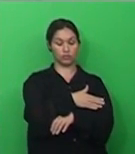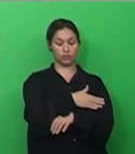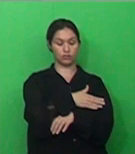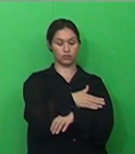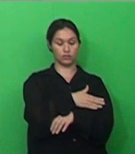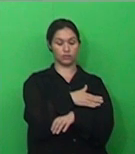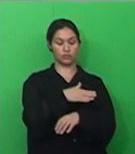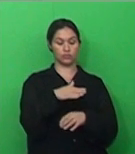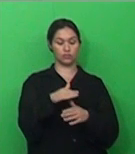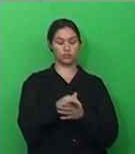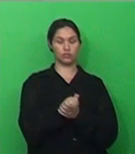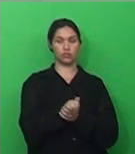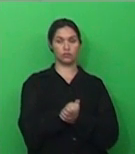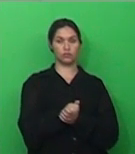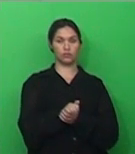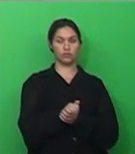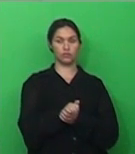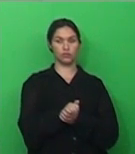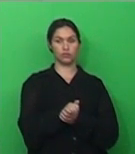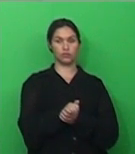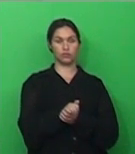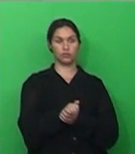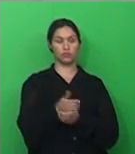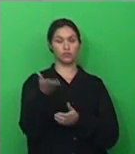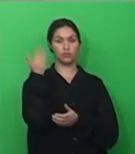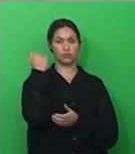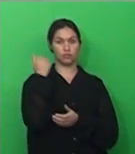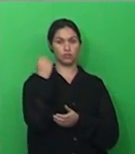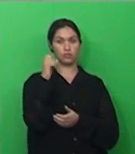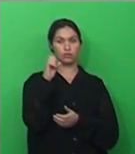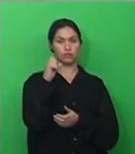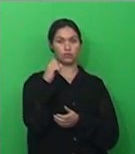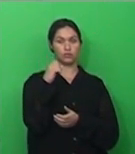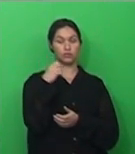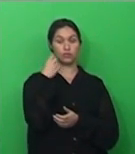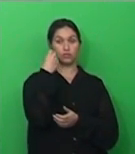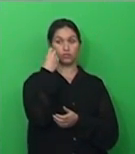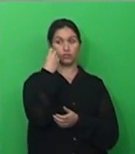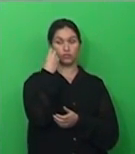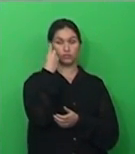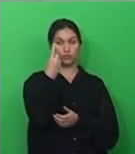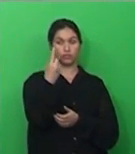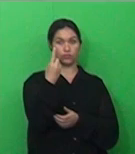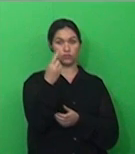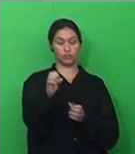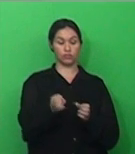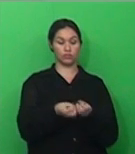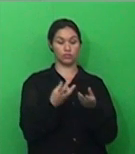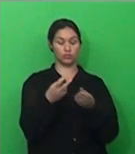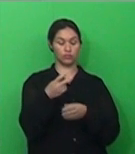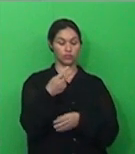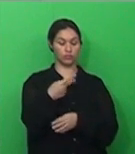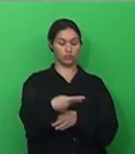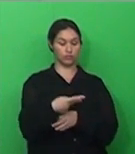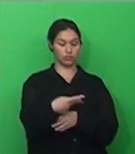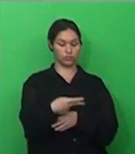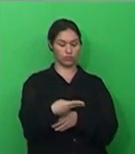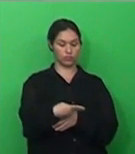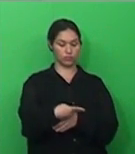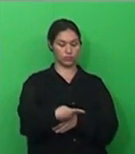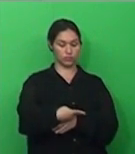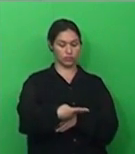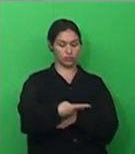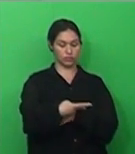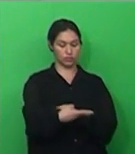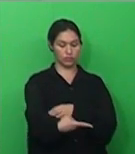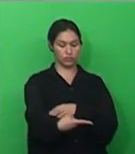com o mesmo nome. Então, o maestro Alter Cascais ficou com a sua rua e o Luiz Carlos Búrigo ficou com a sua rua. Duas ruas